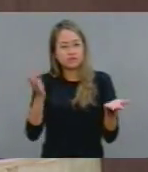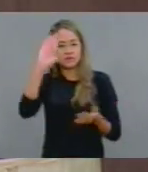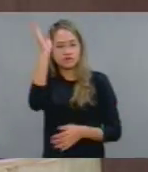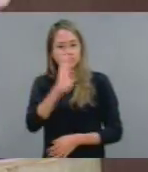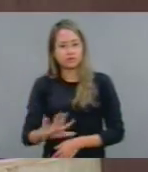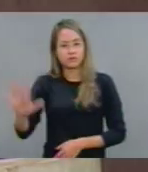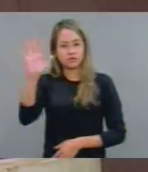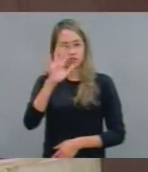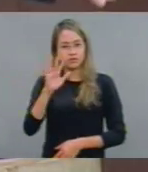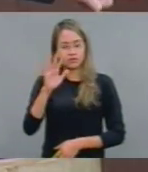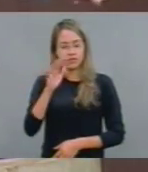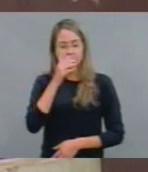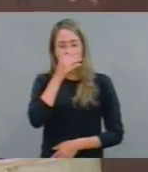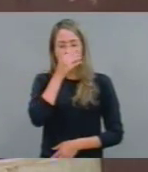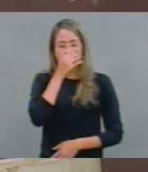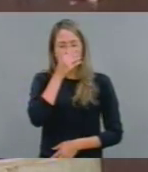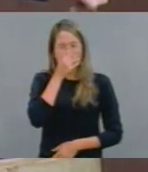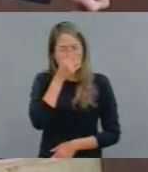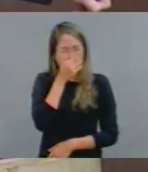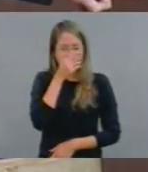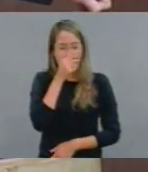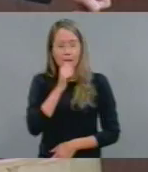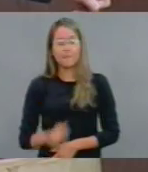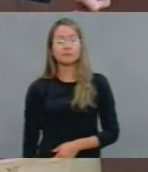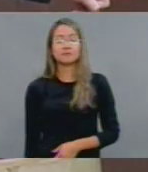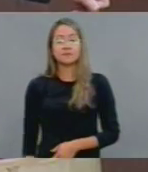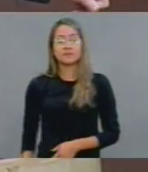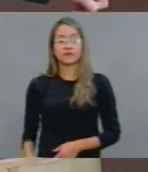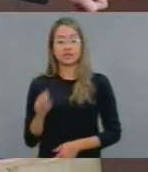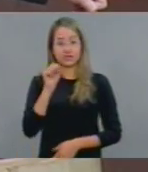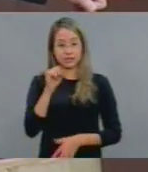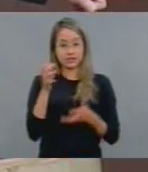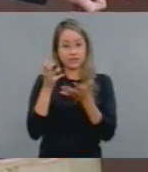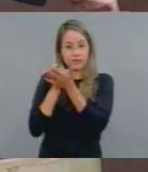colocar o Brasil a limpo. Se é para colocar, de fato,